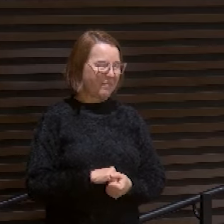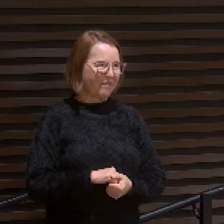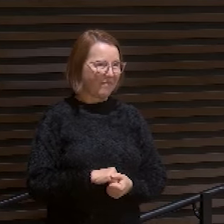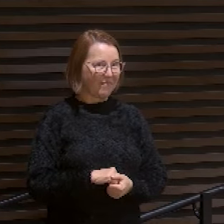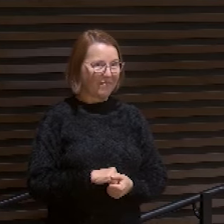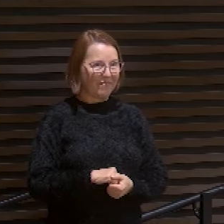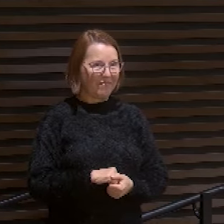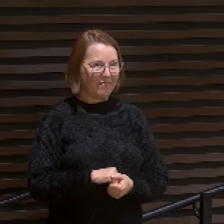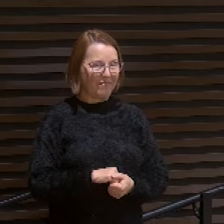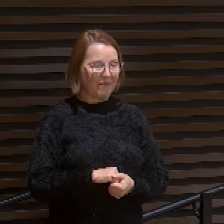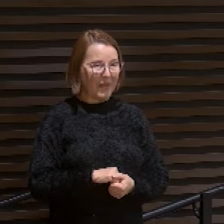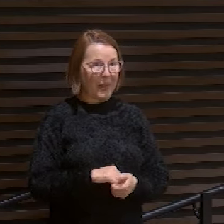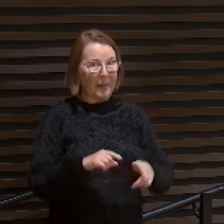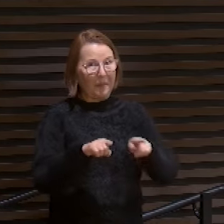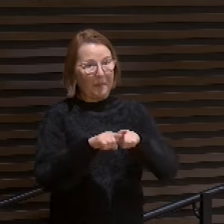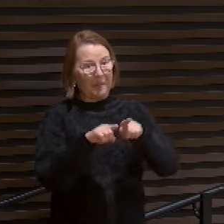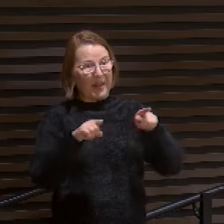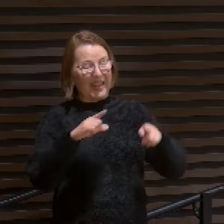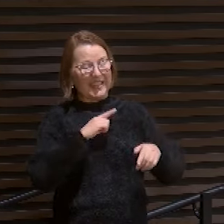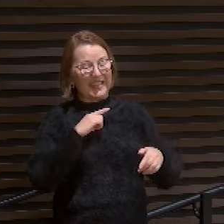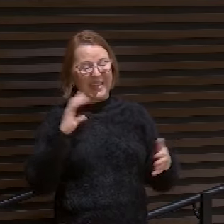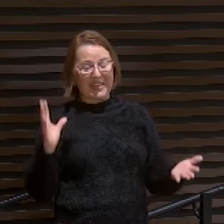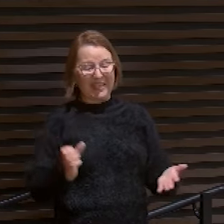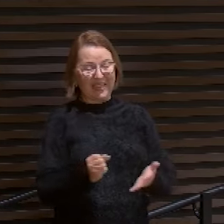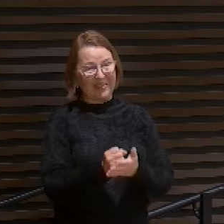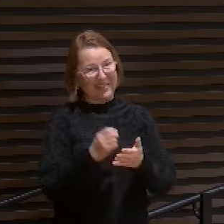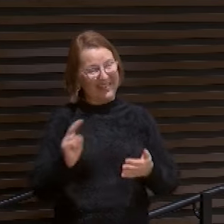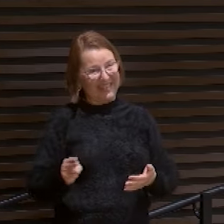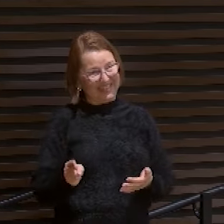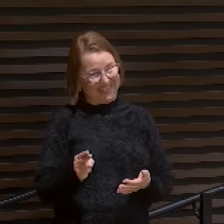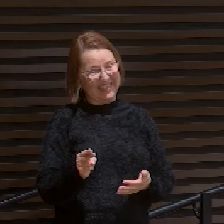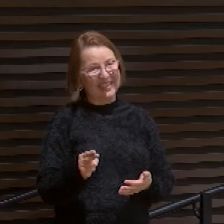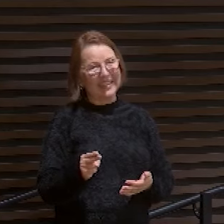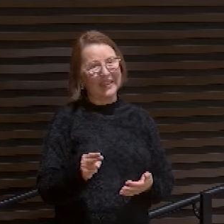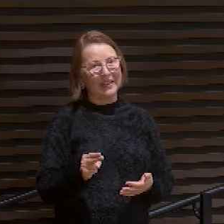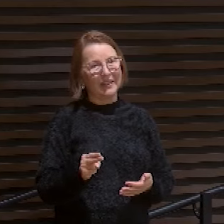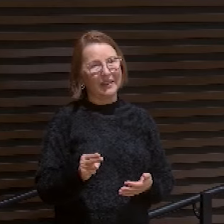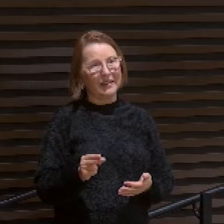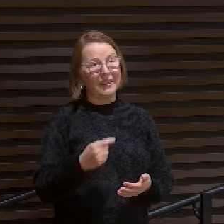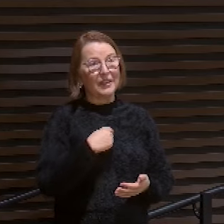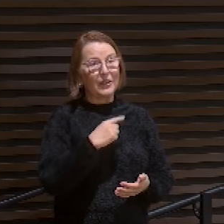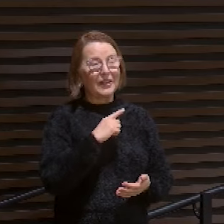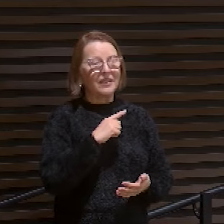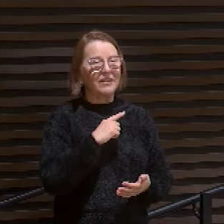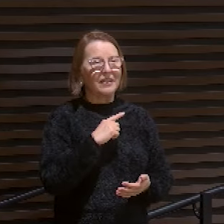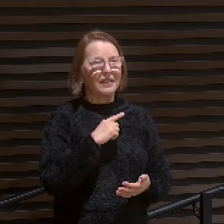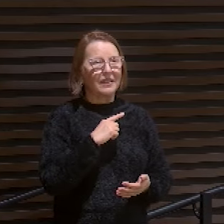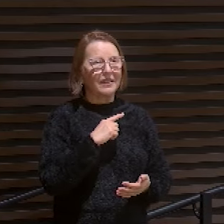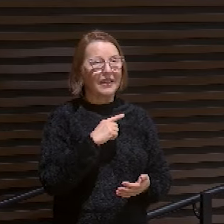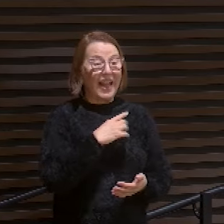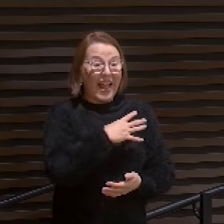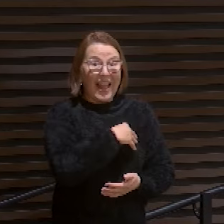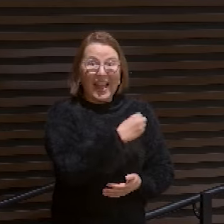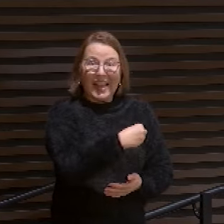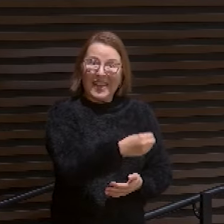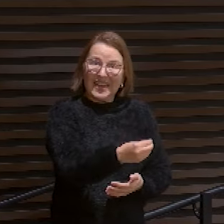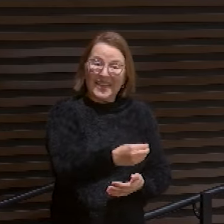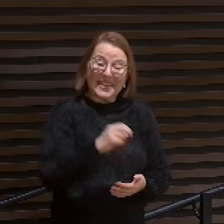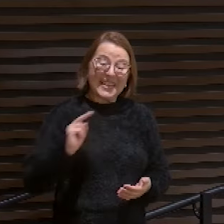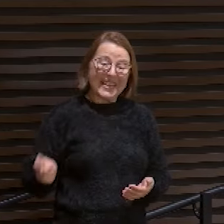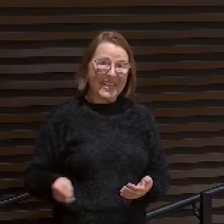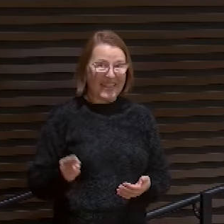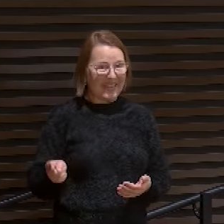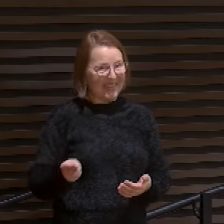Mas além de tudo, olha, eu tenho uma redenção eterna, eu tenho uma salvação eterna e eu tenho, sabe o que? Uma herança